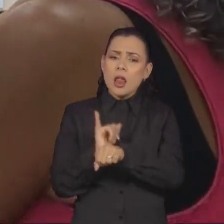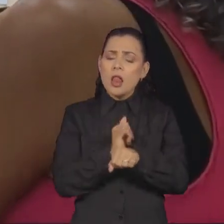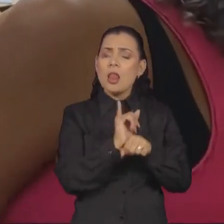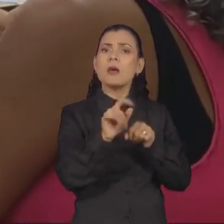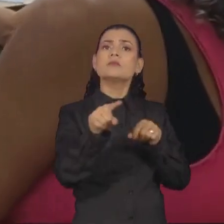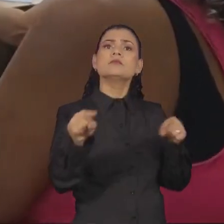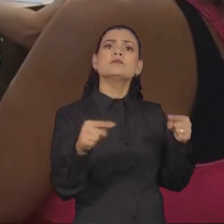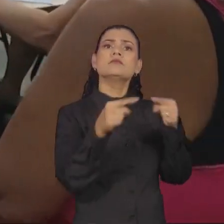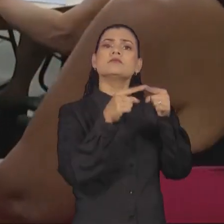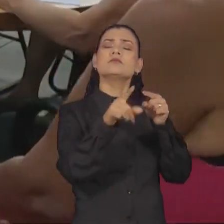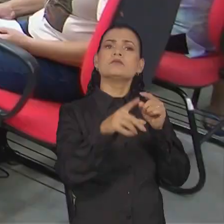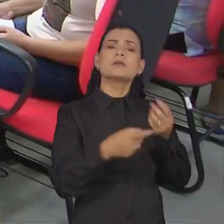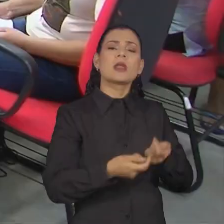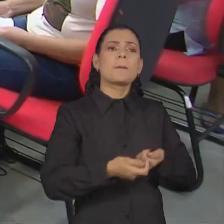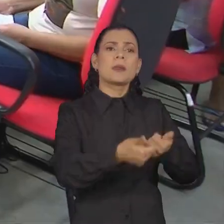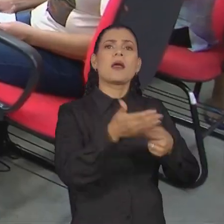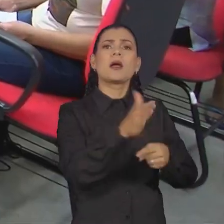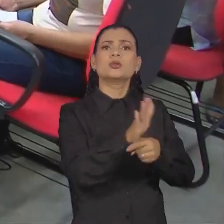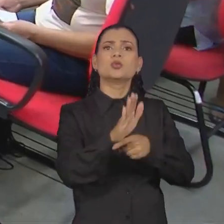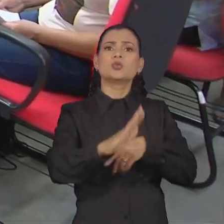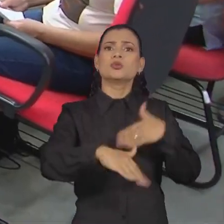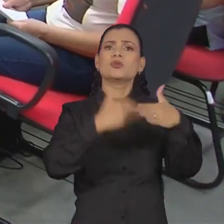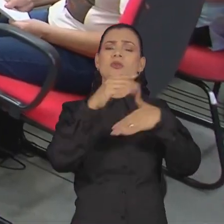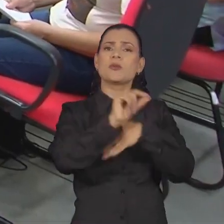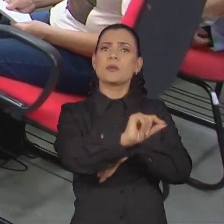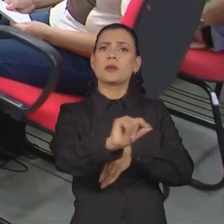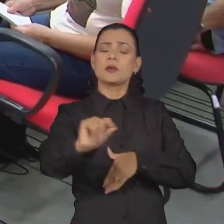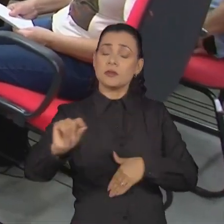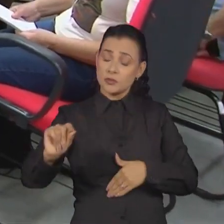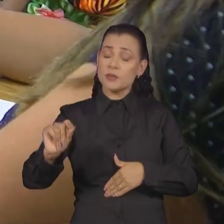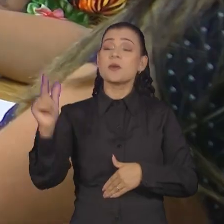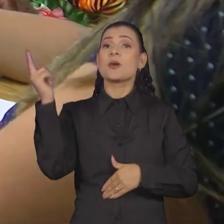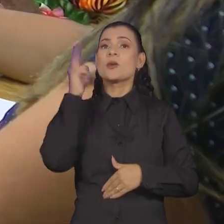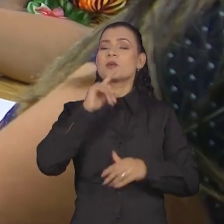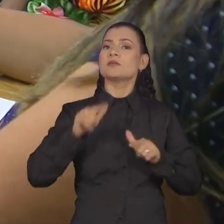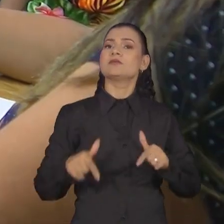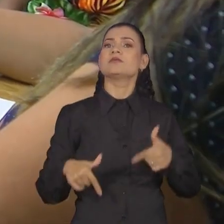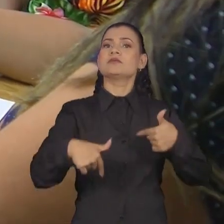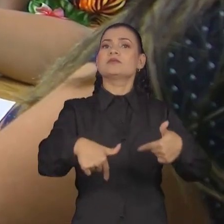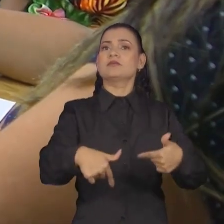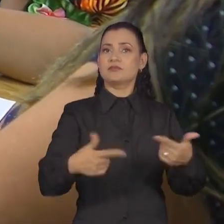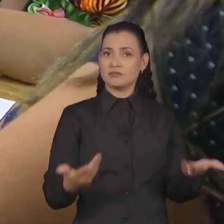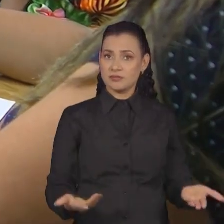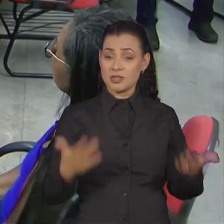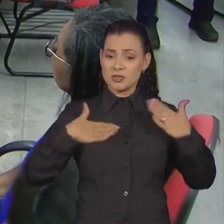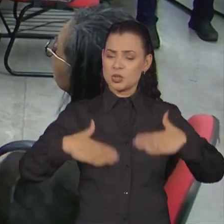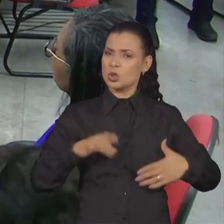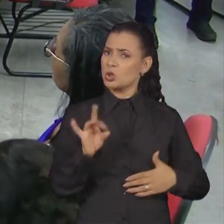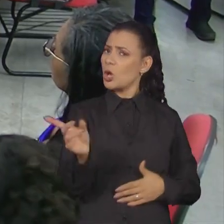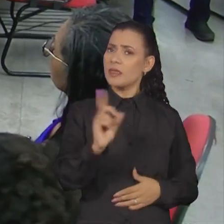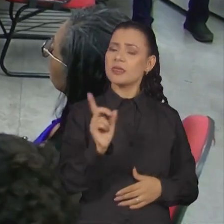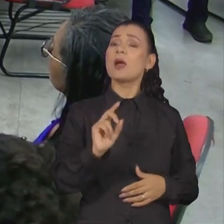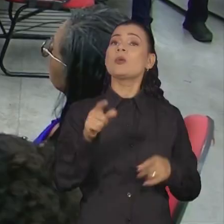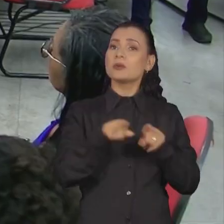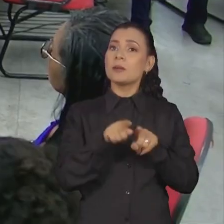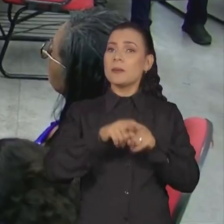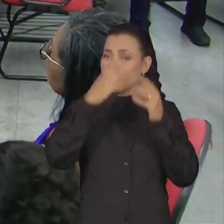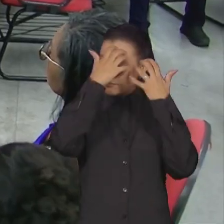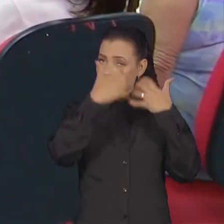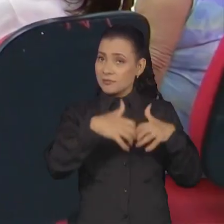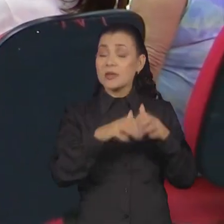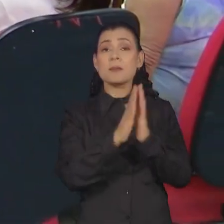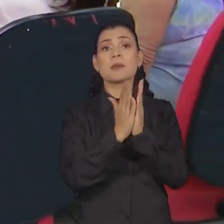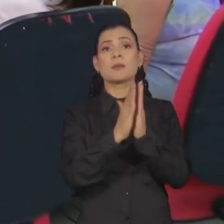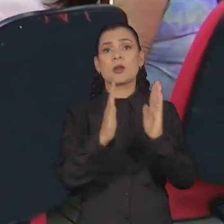em que pudesse favorecer o desenvolvimento delas para além das atividades físicas, incluindo a